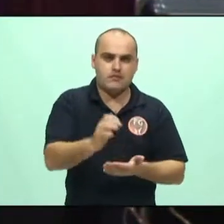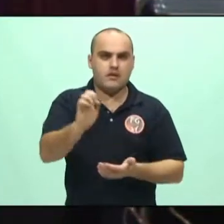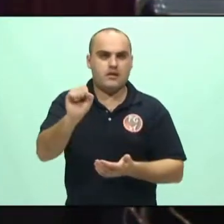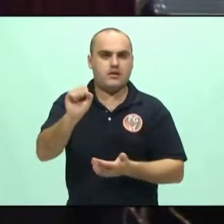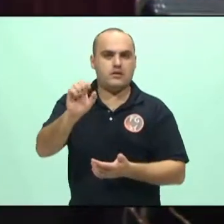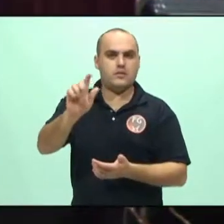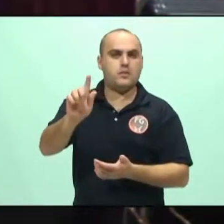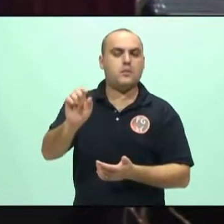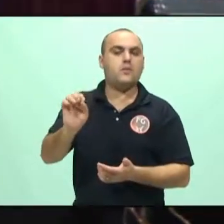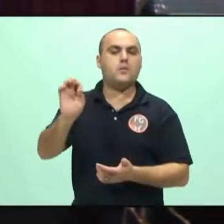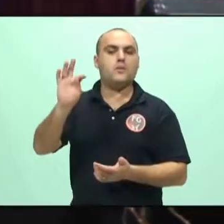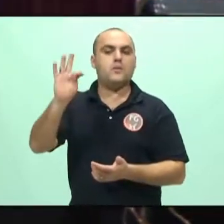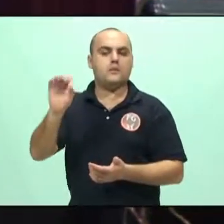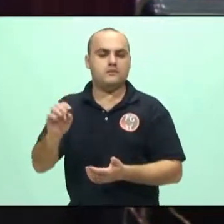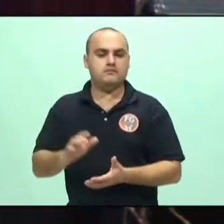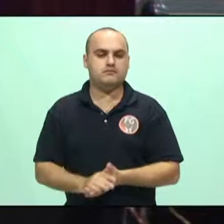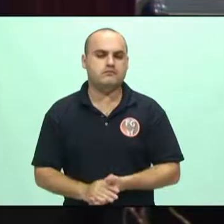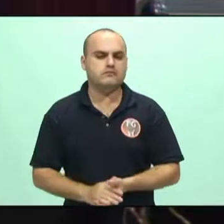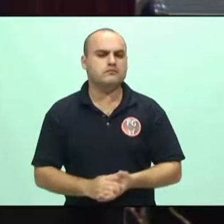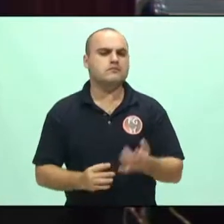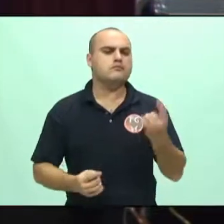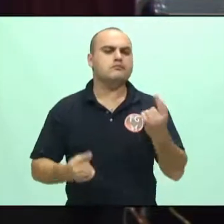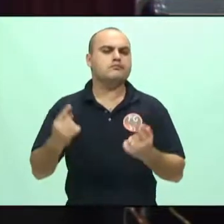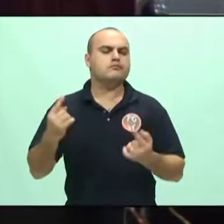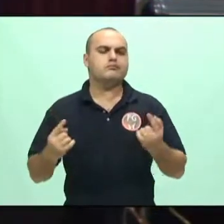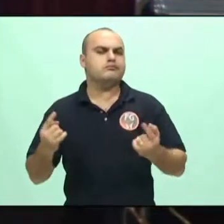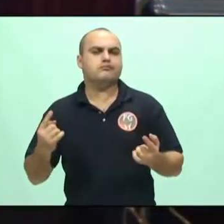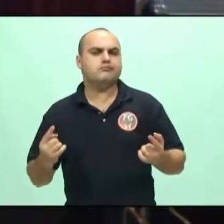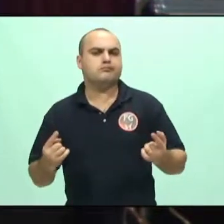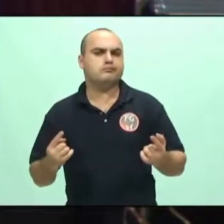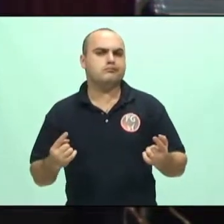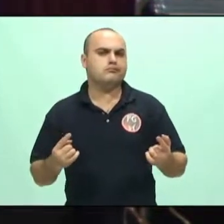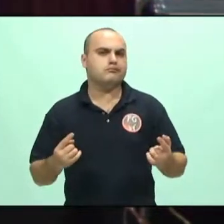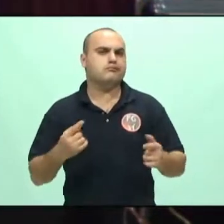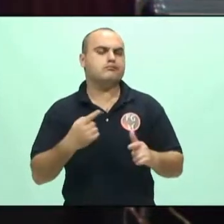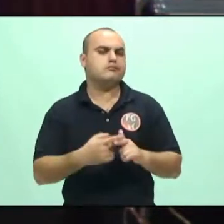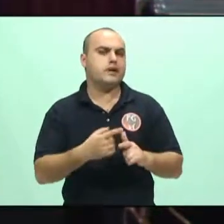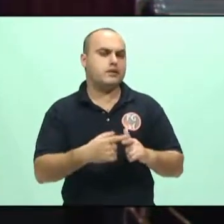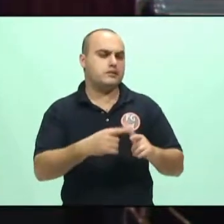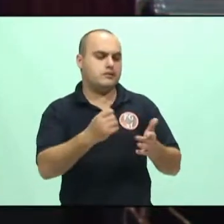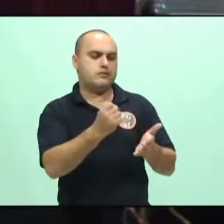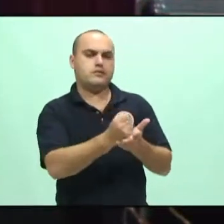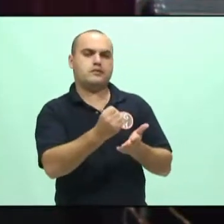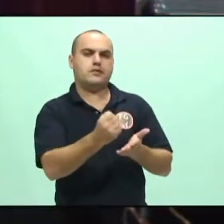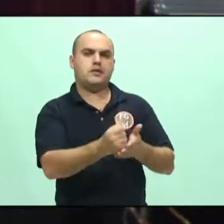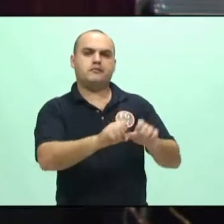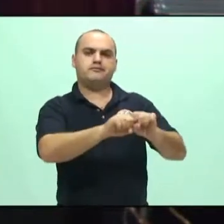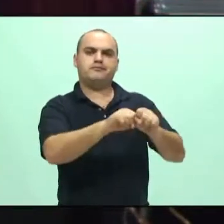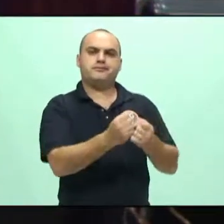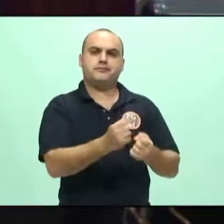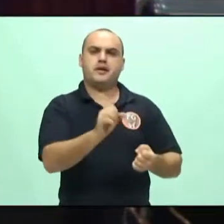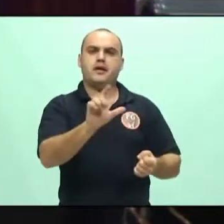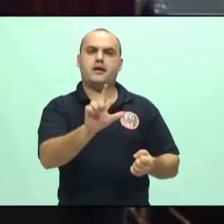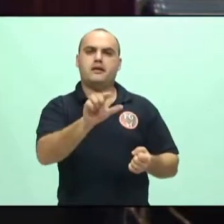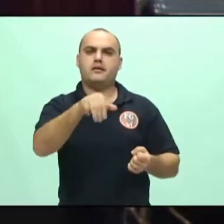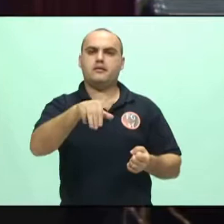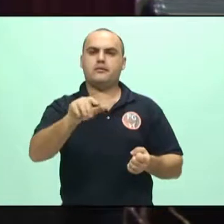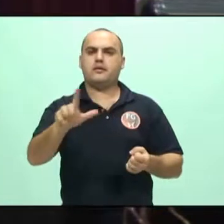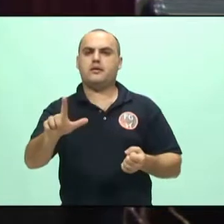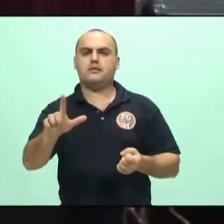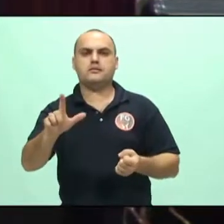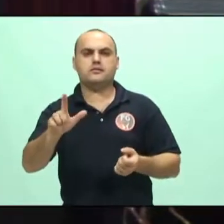por qual motivo foi rompido o contrato com a Empreiteira lmr engenharia justifique